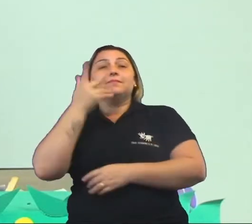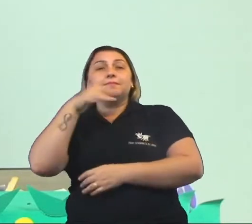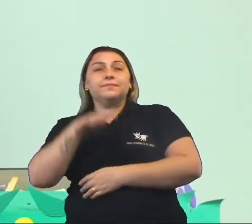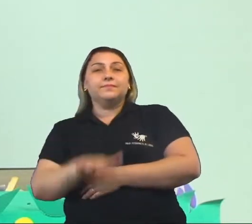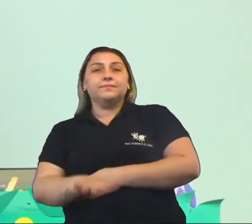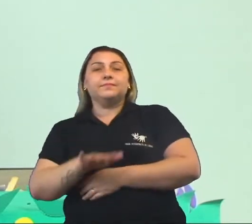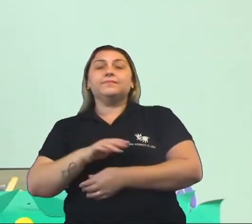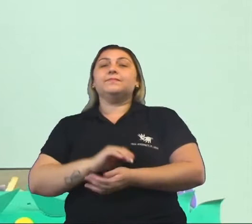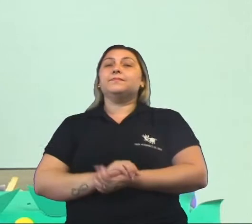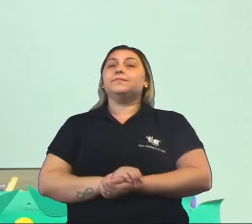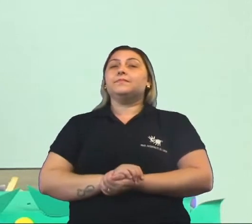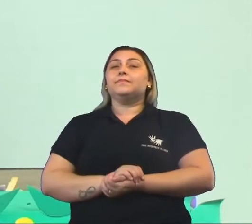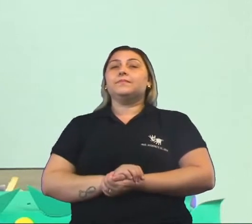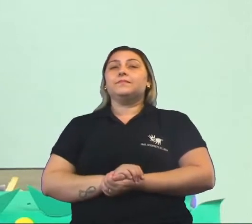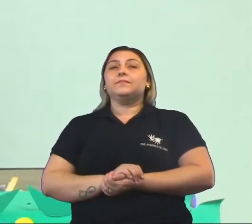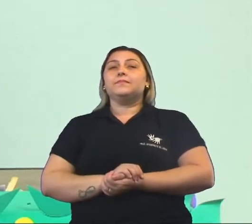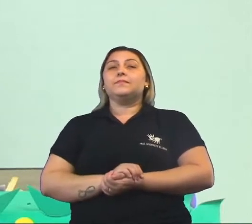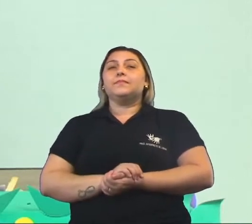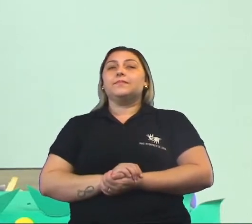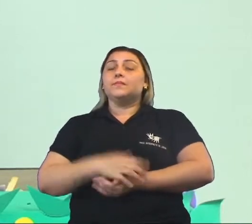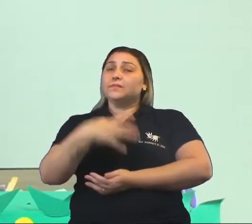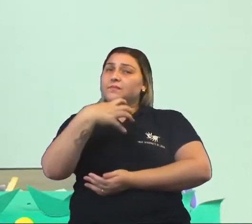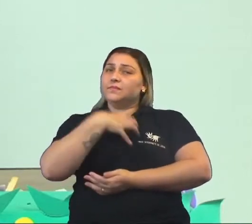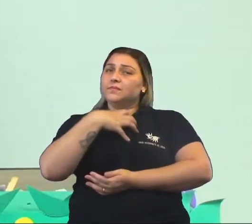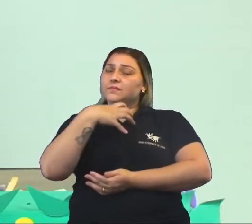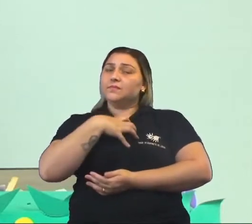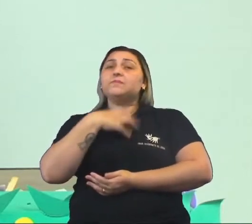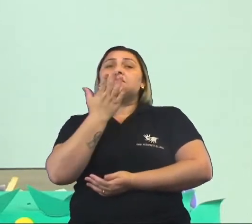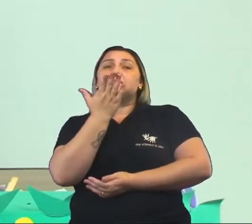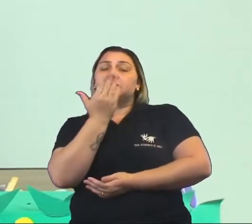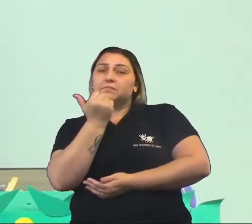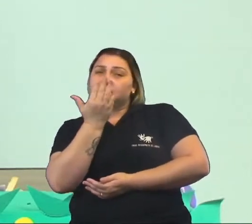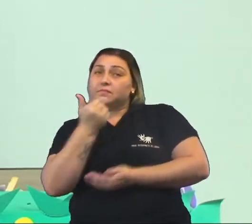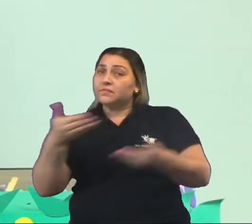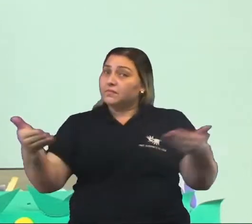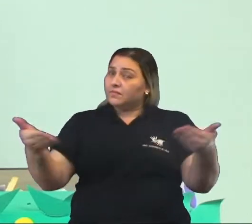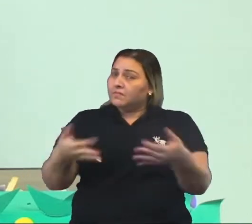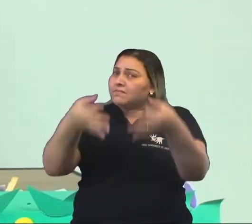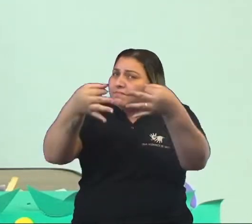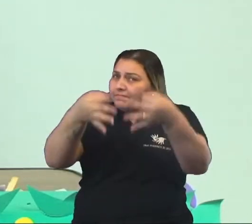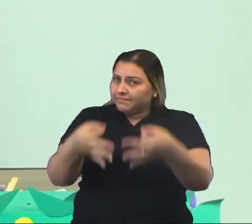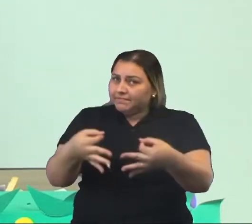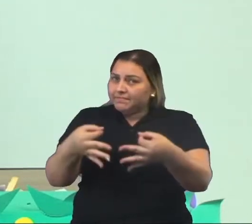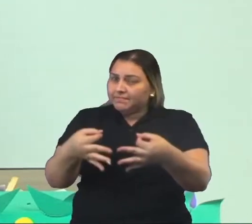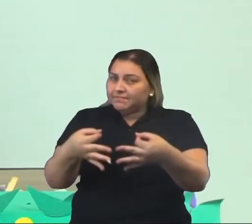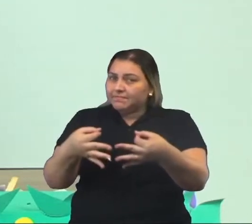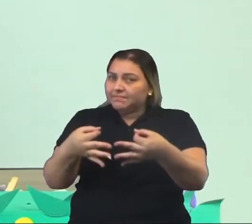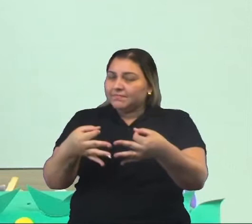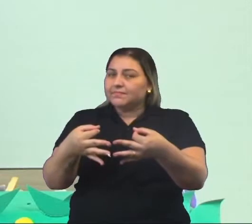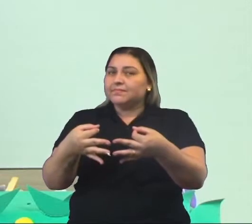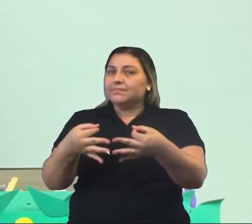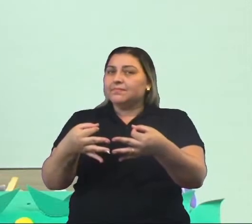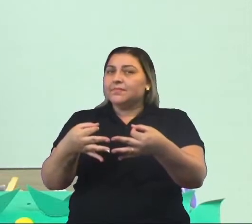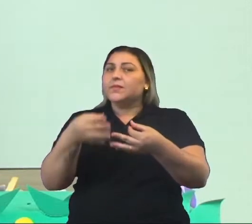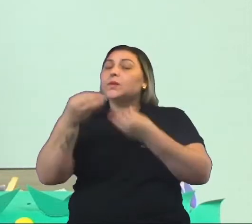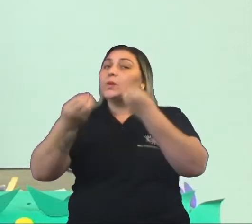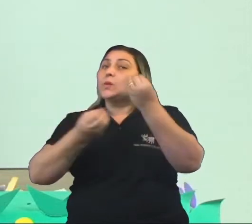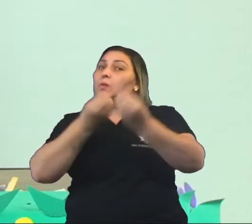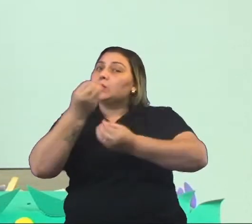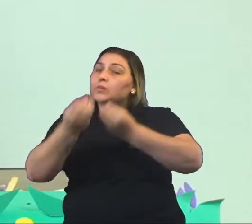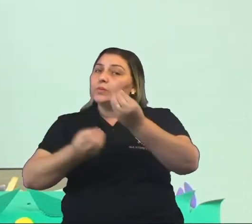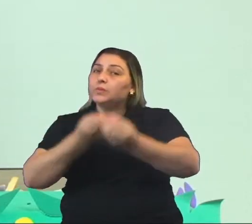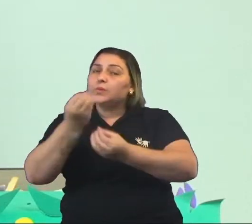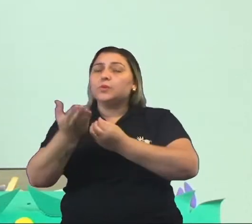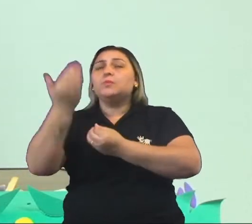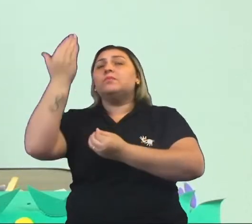Crianças, será que o modo como nos alimentamos hoje está correto? E como será que